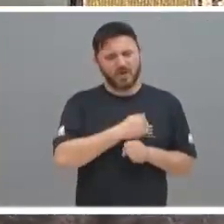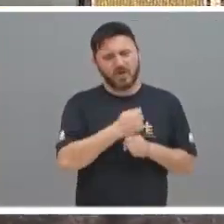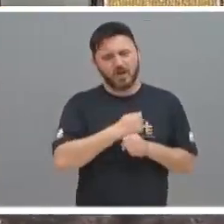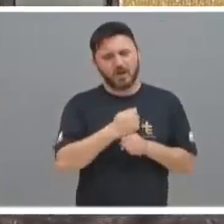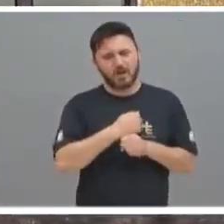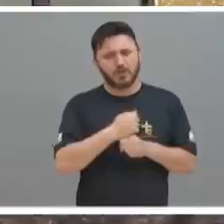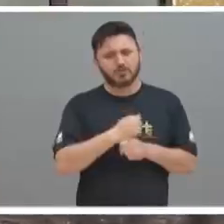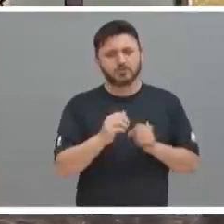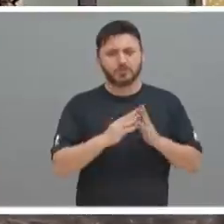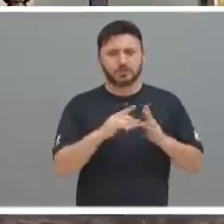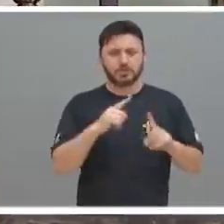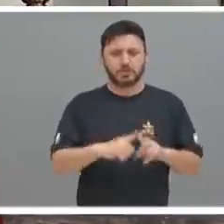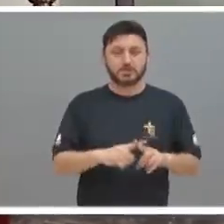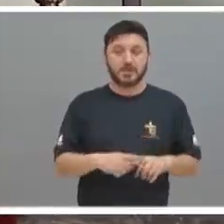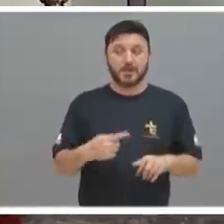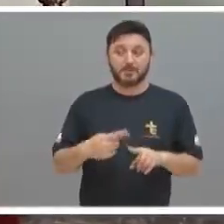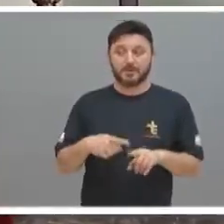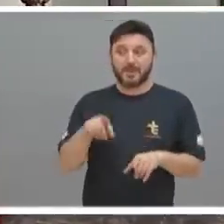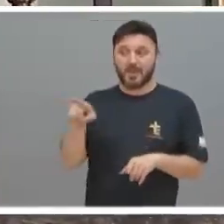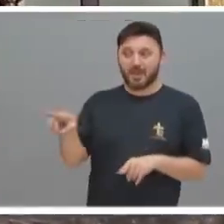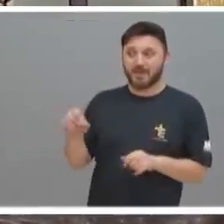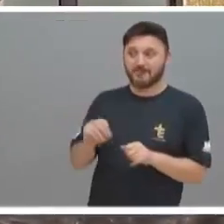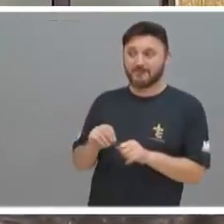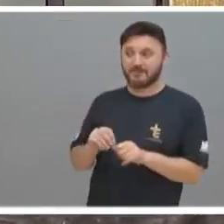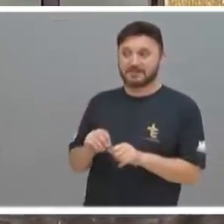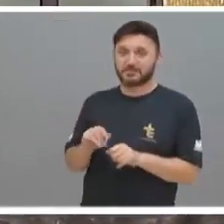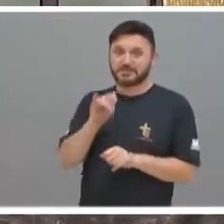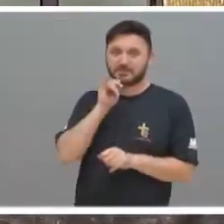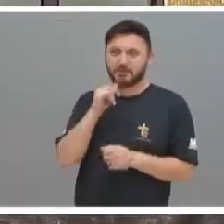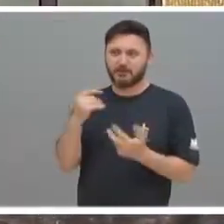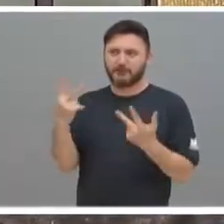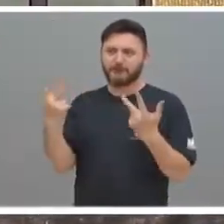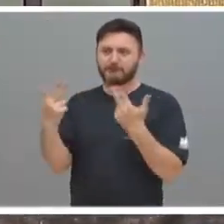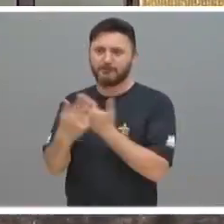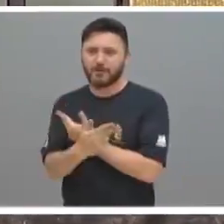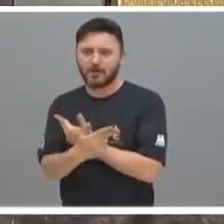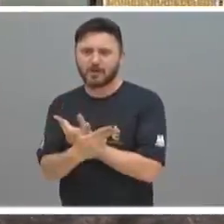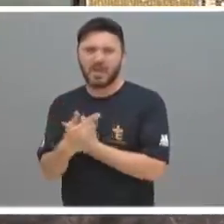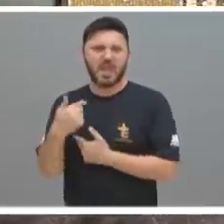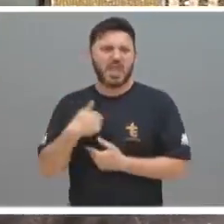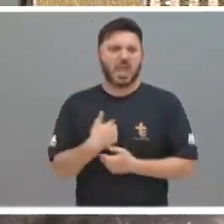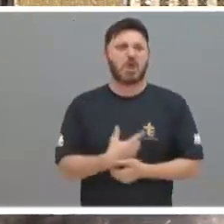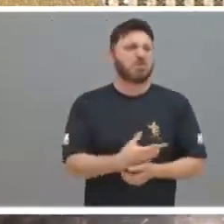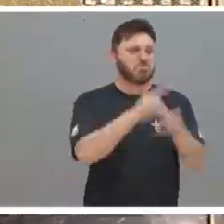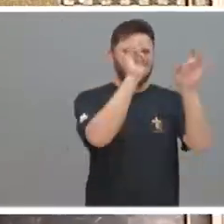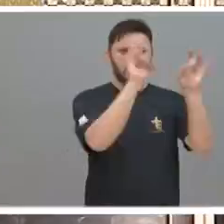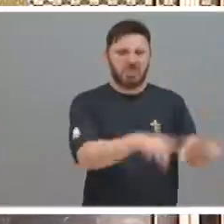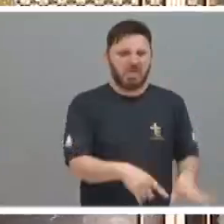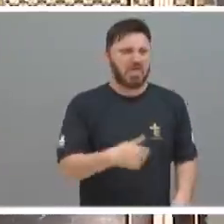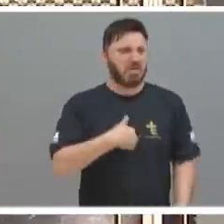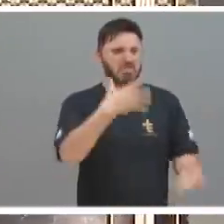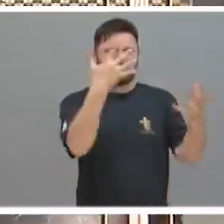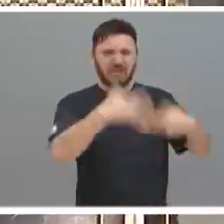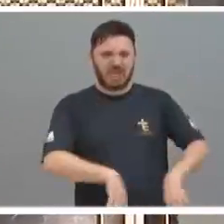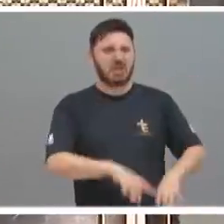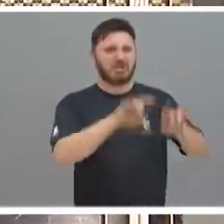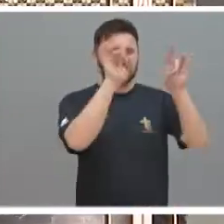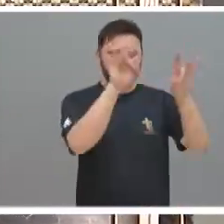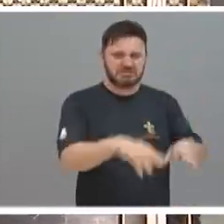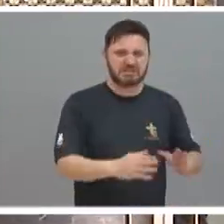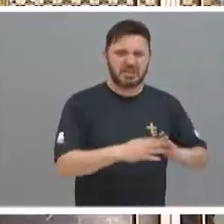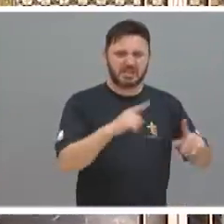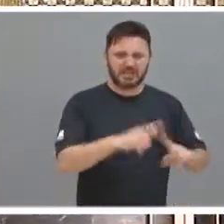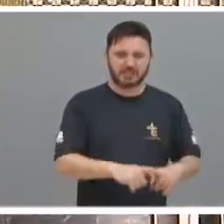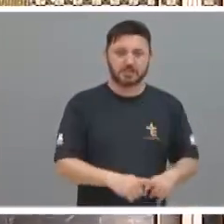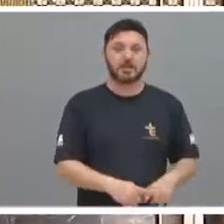porque fulano fez uma fusquinha, eu largo tudo porque não vou servir, não sou capacho para levar desaforo. Leve